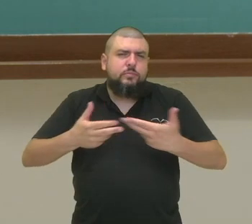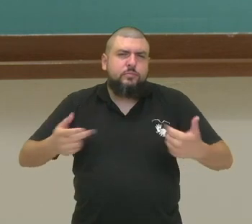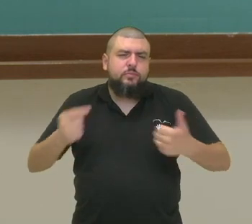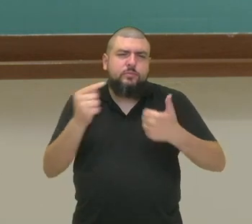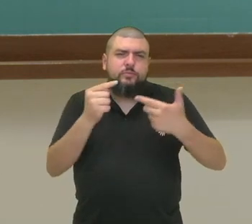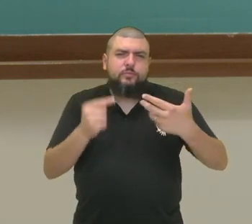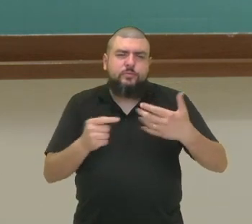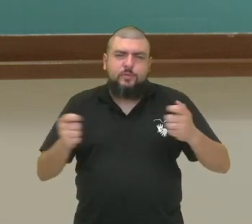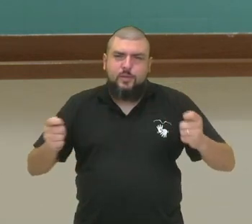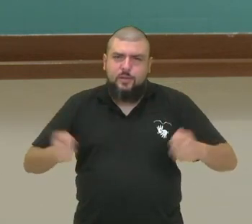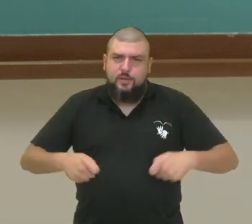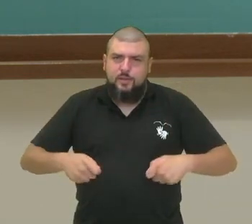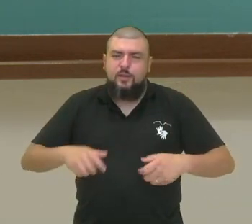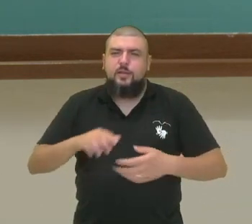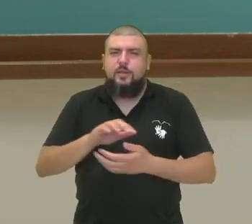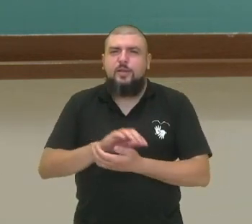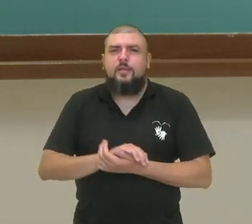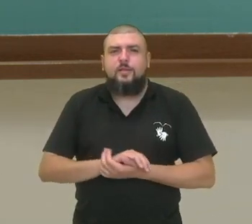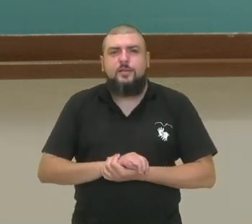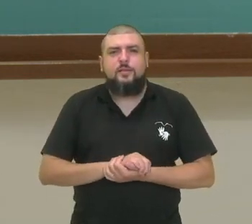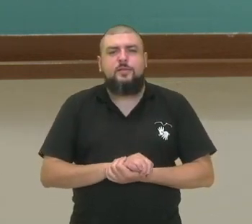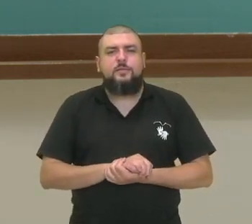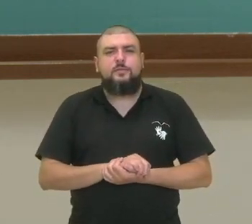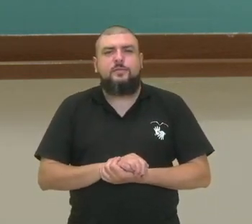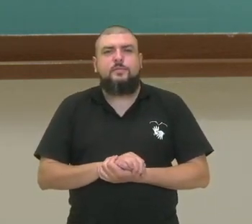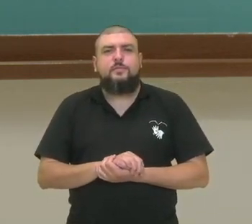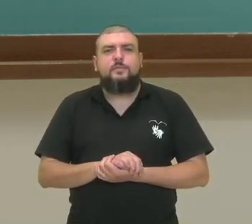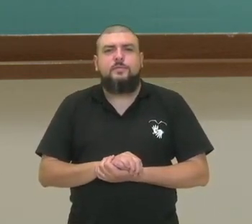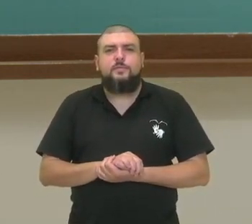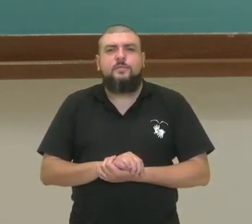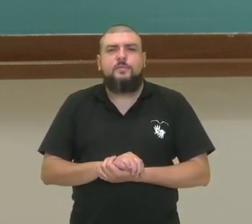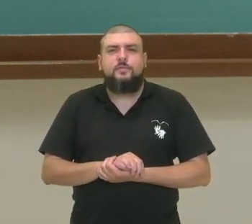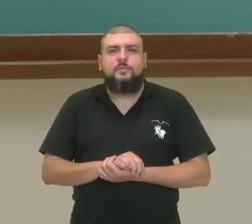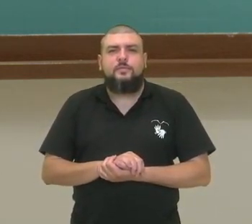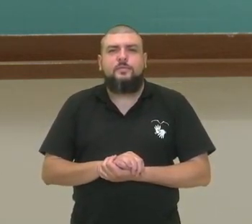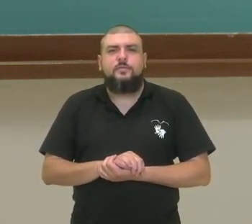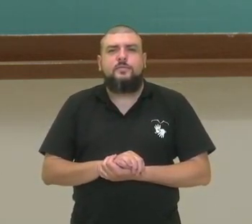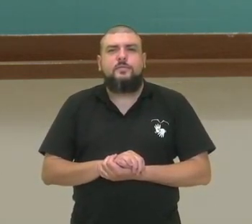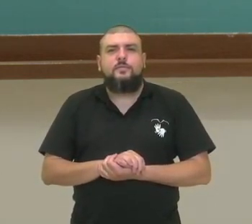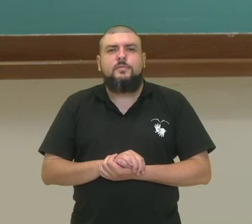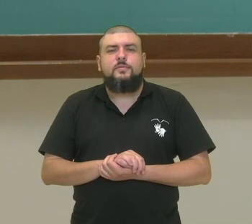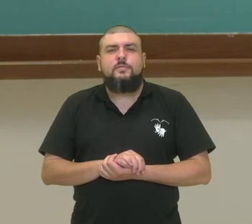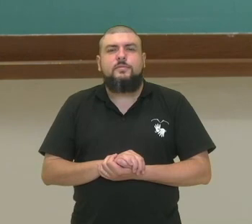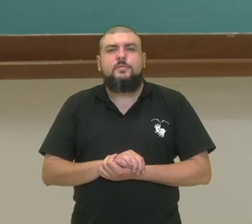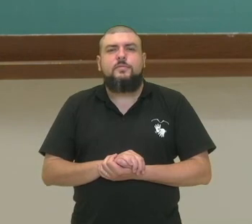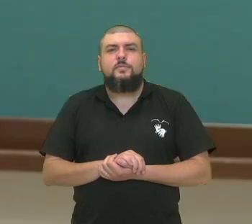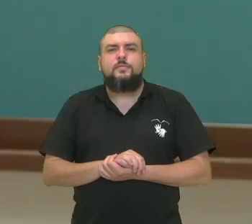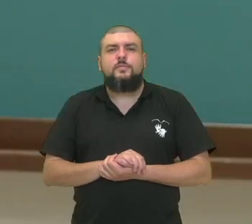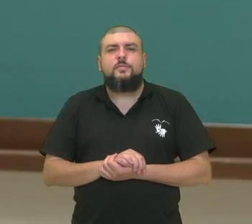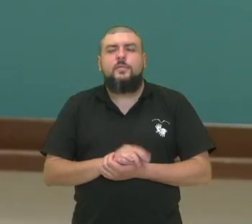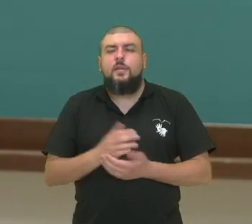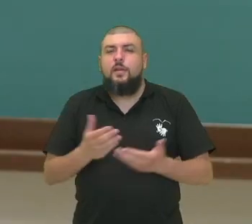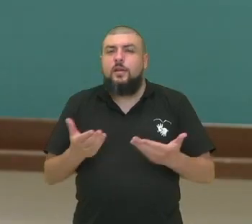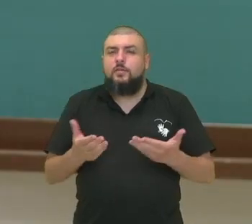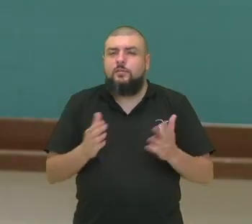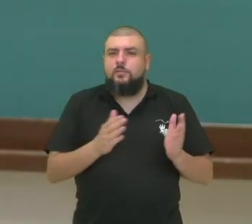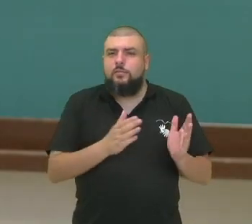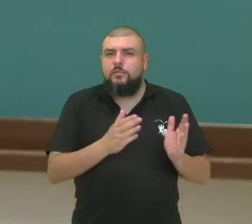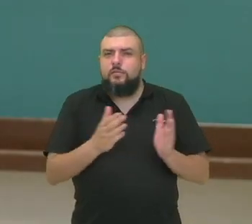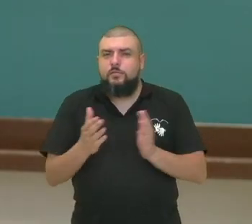bem bacana a partir da letra dos hinos dos municípios, tá? E agora vamos finalmente para a